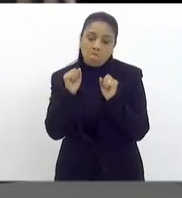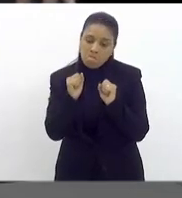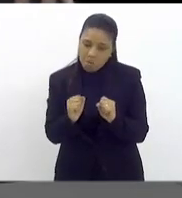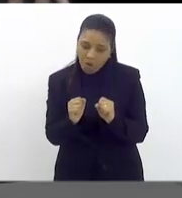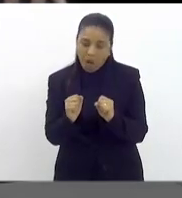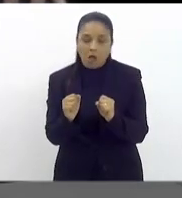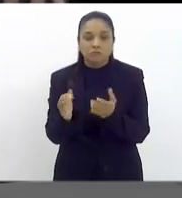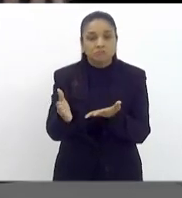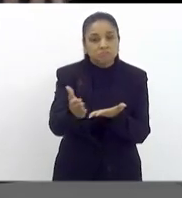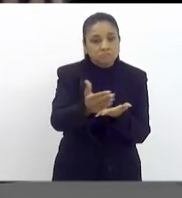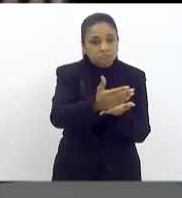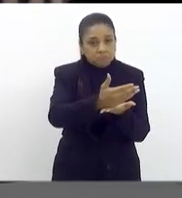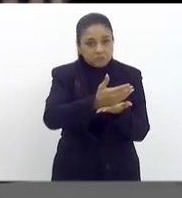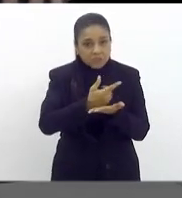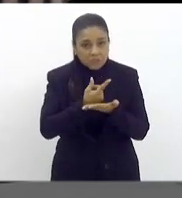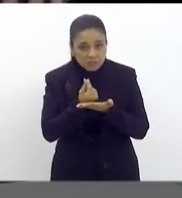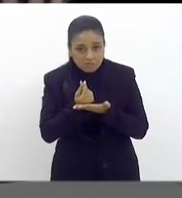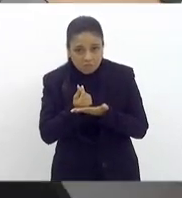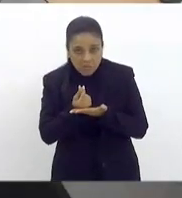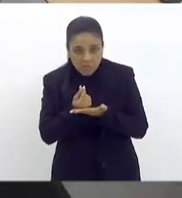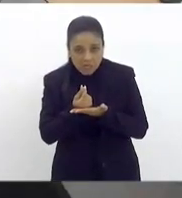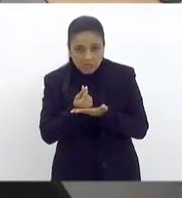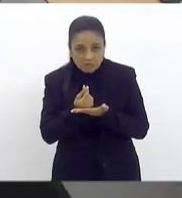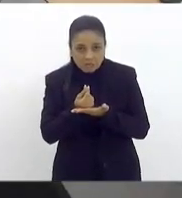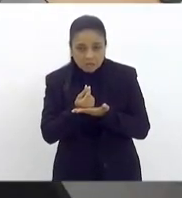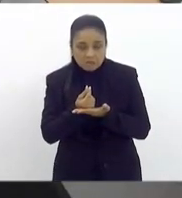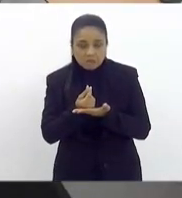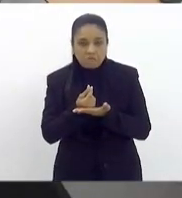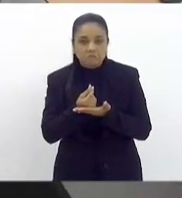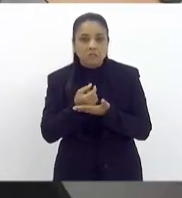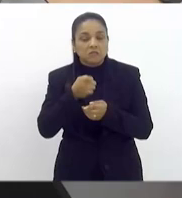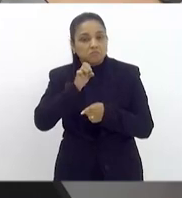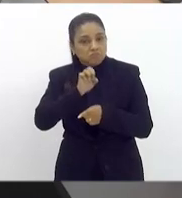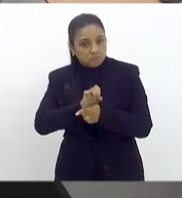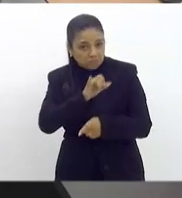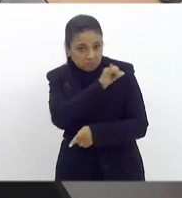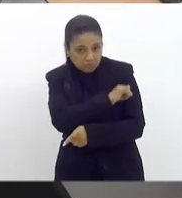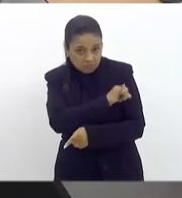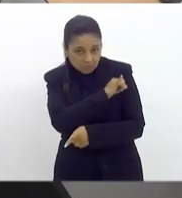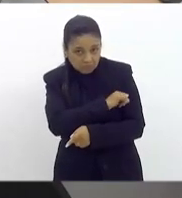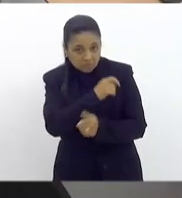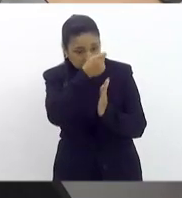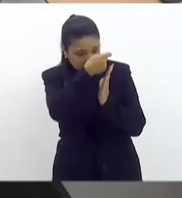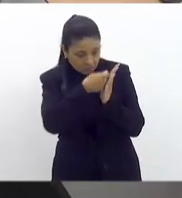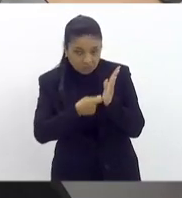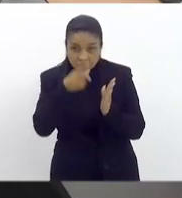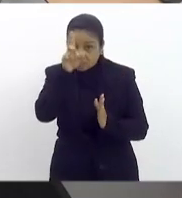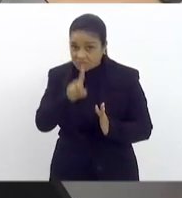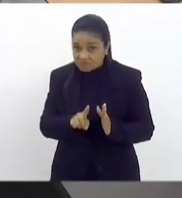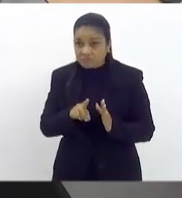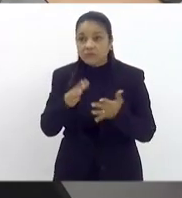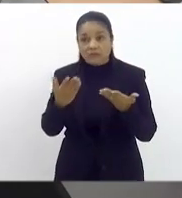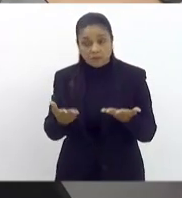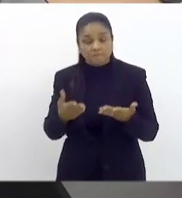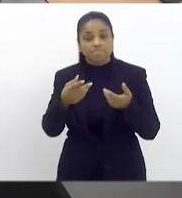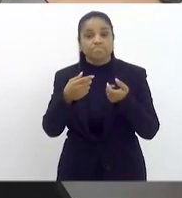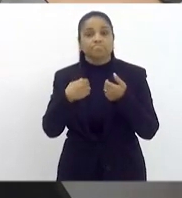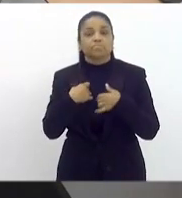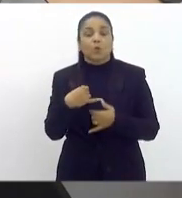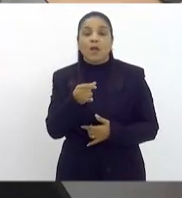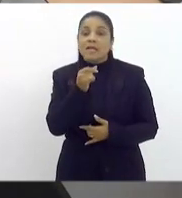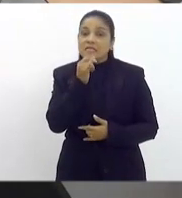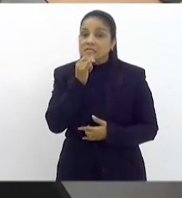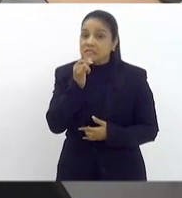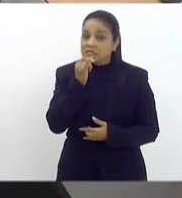direito autoral no Rio de Janeiro? Tá. Posso feita responder? A pergunta, claro. Eu vou citar a Vossa Excelência, deputado, um